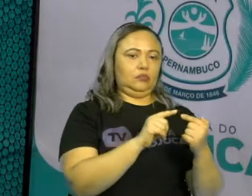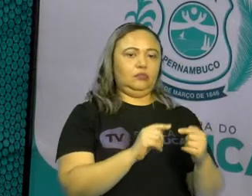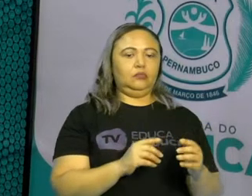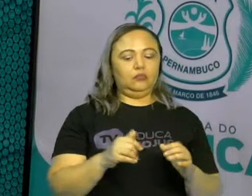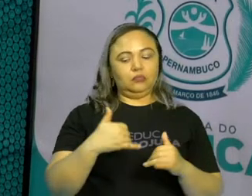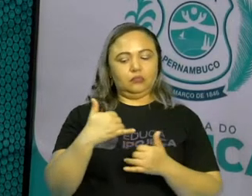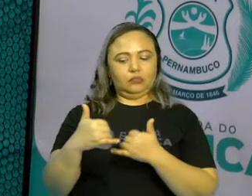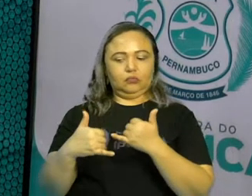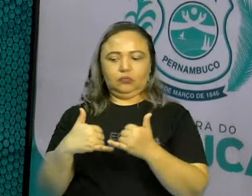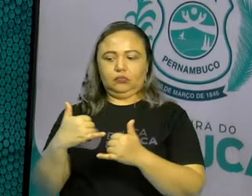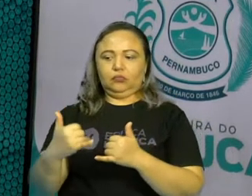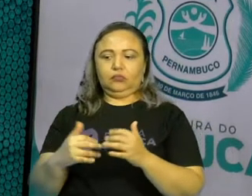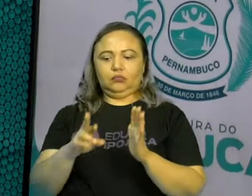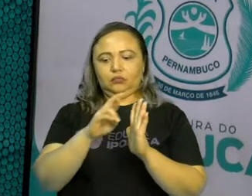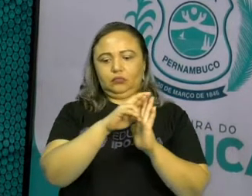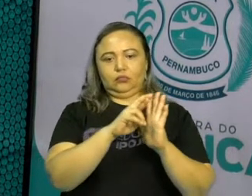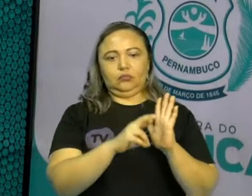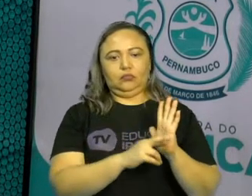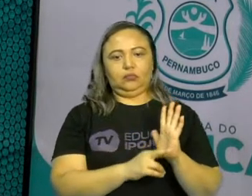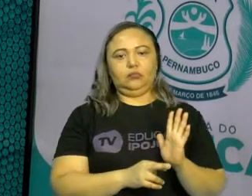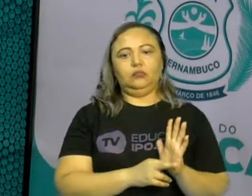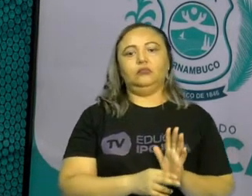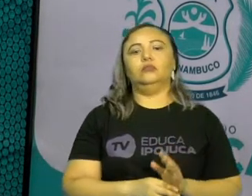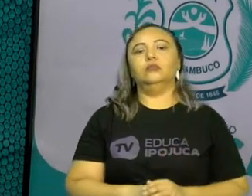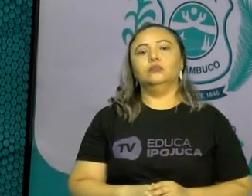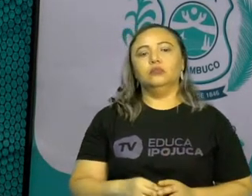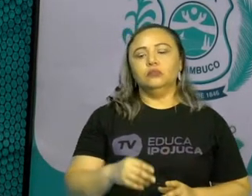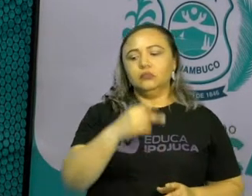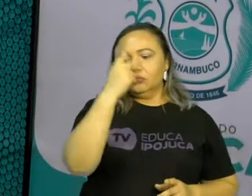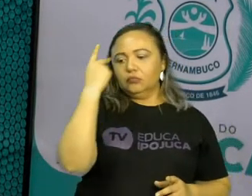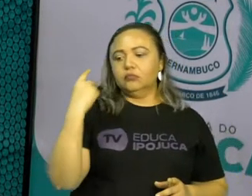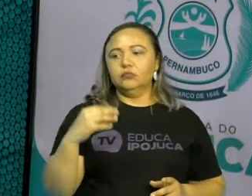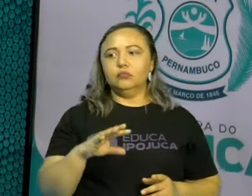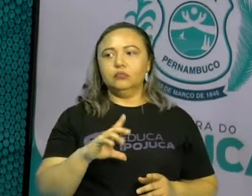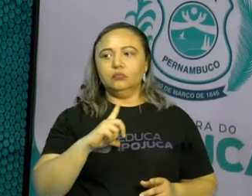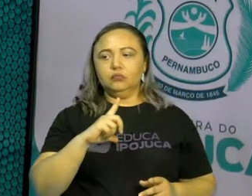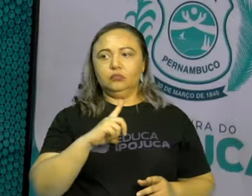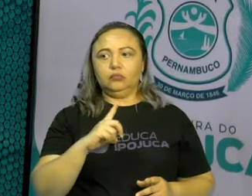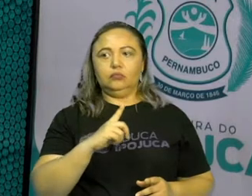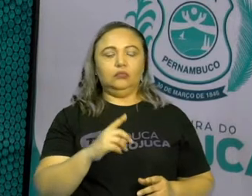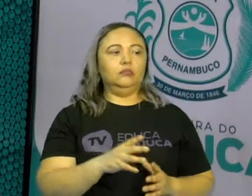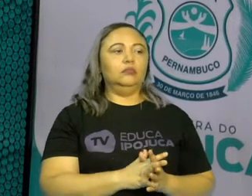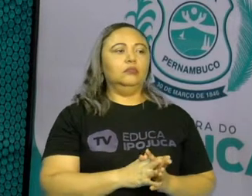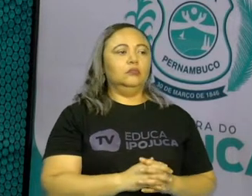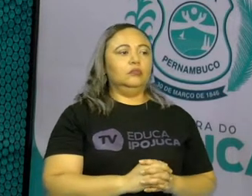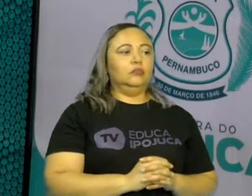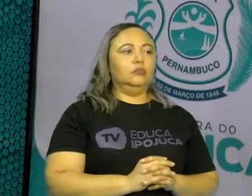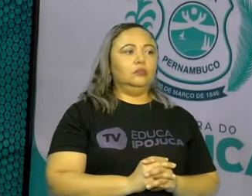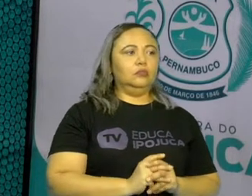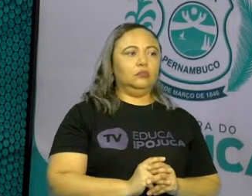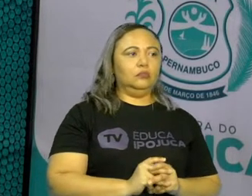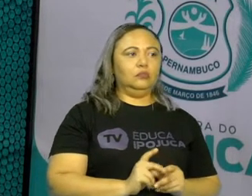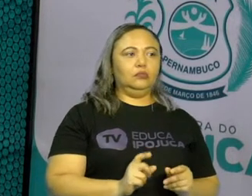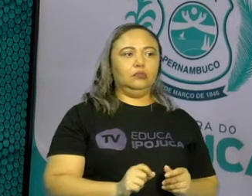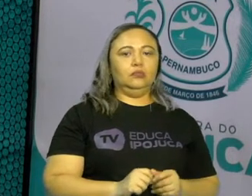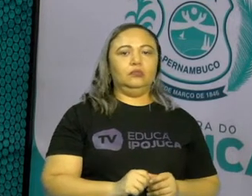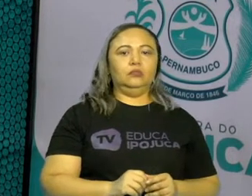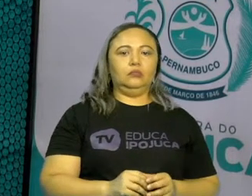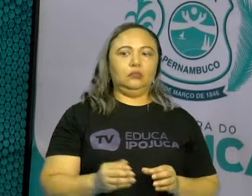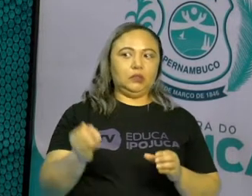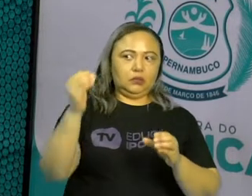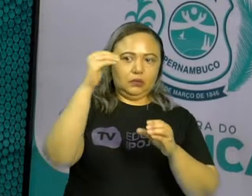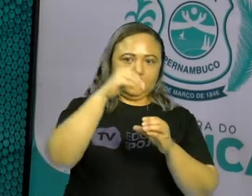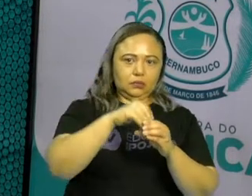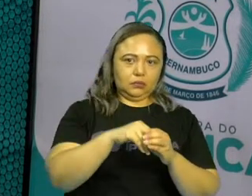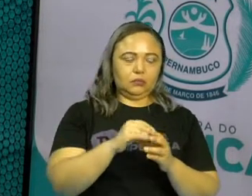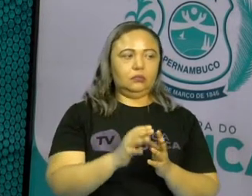com a quantidade de participantes e de acordo com o meio ambiente a qual ela vai ser colocada